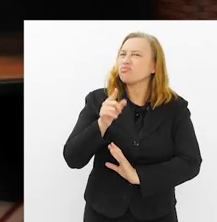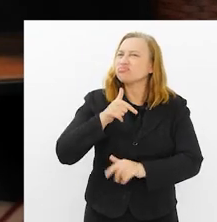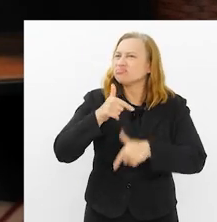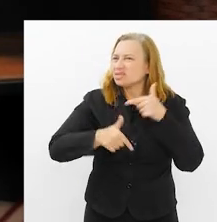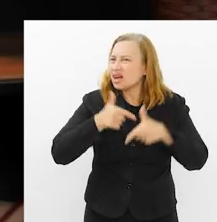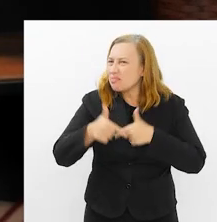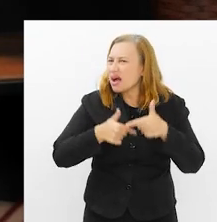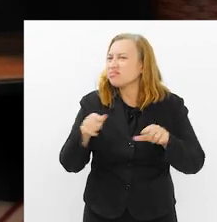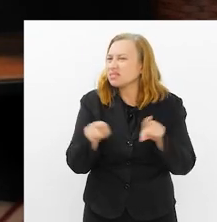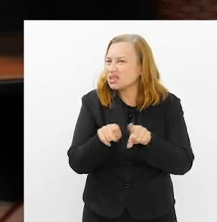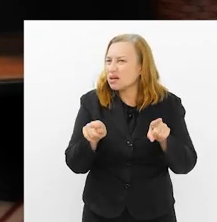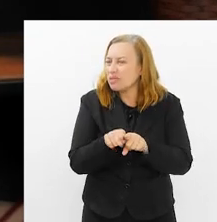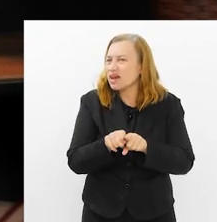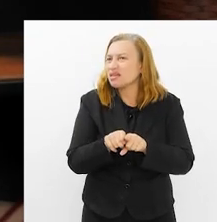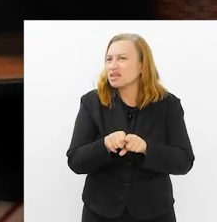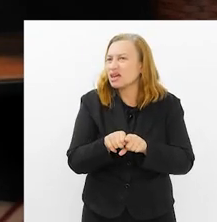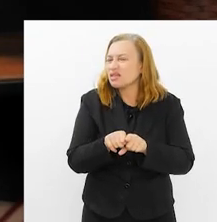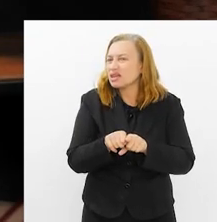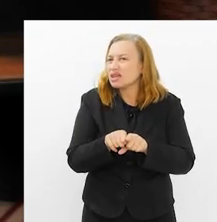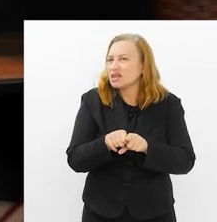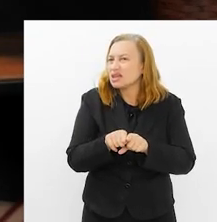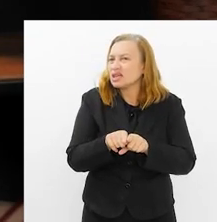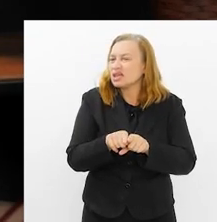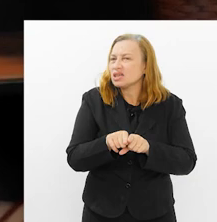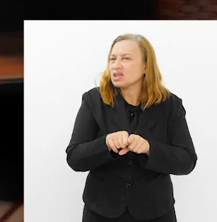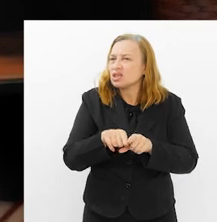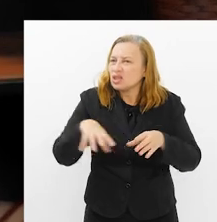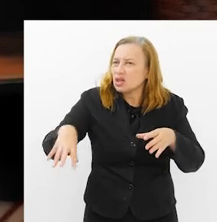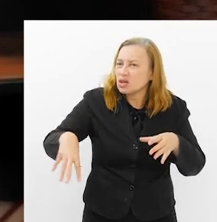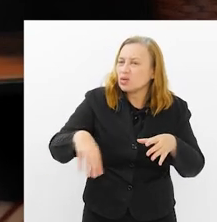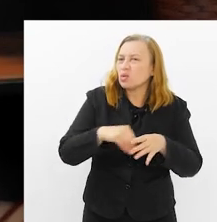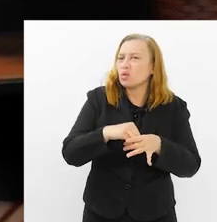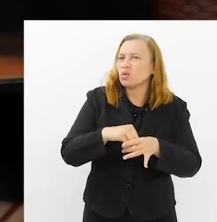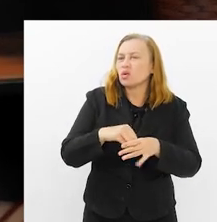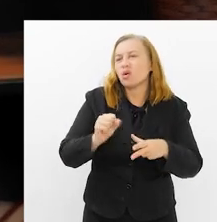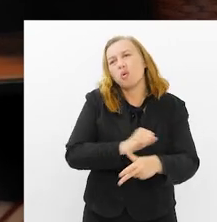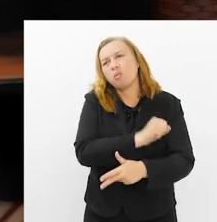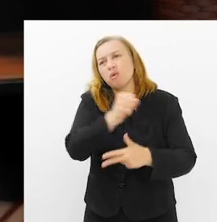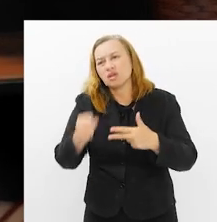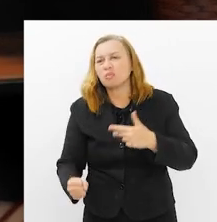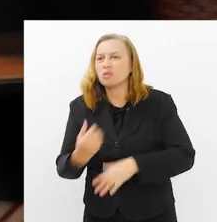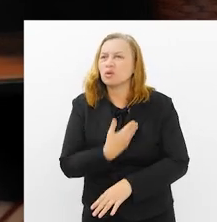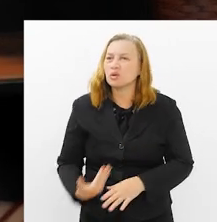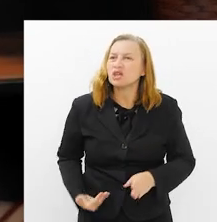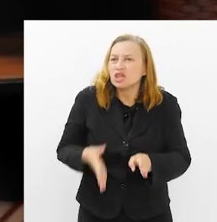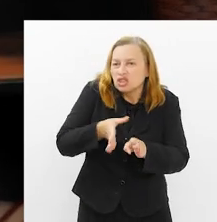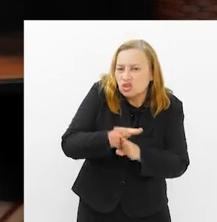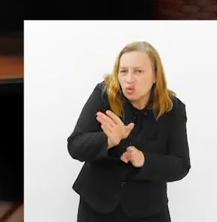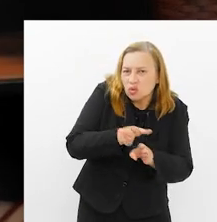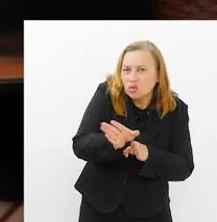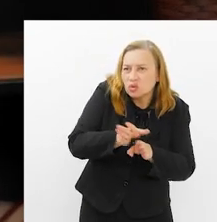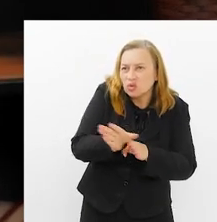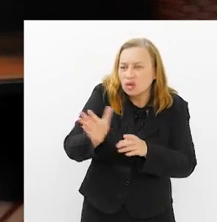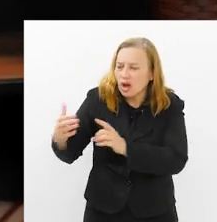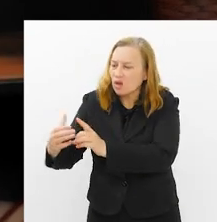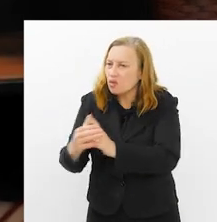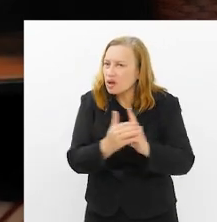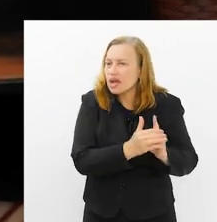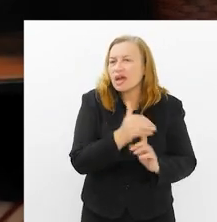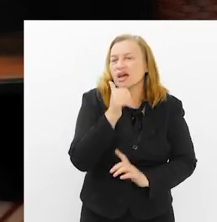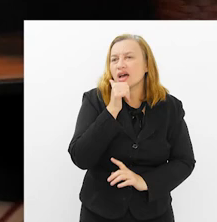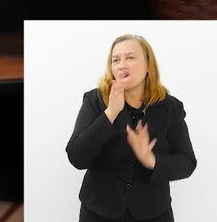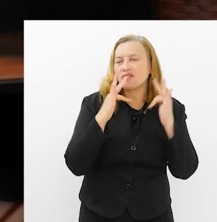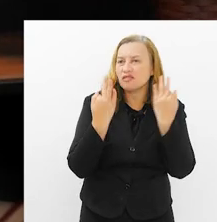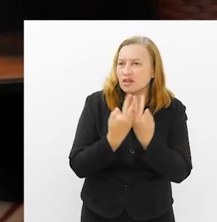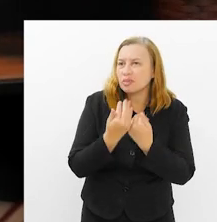Esse é um trabalho que também deve partir do poder público de orientar, né? De acolher as mulheres, de acolher